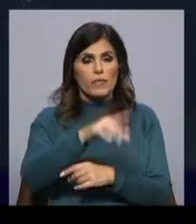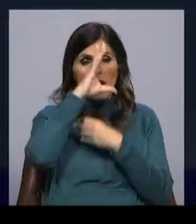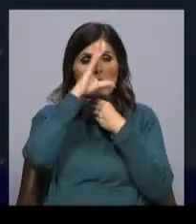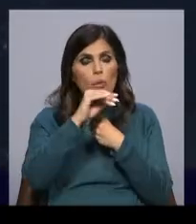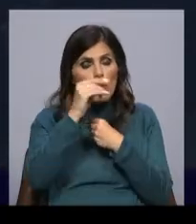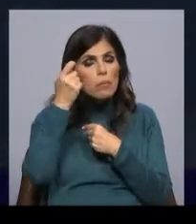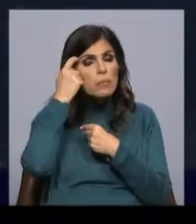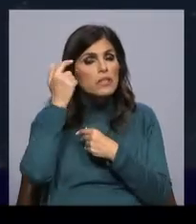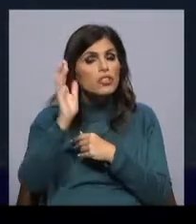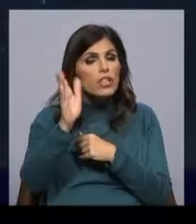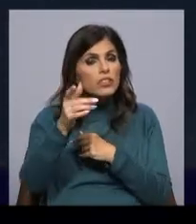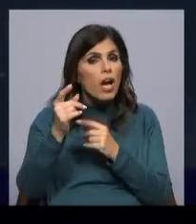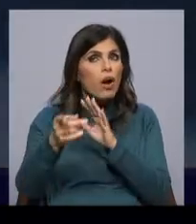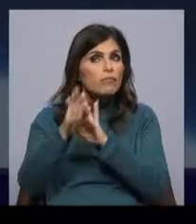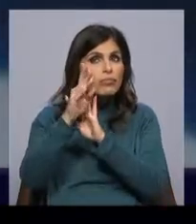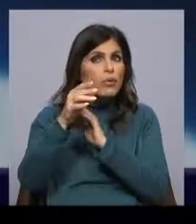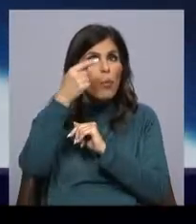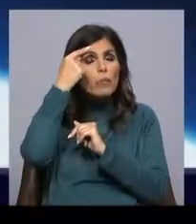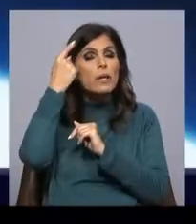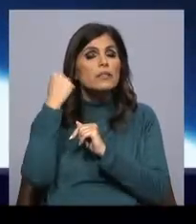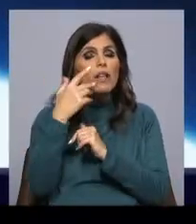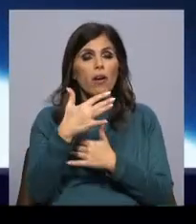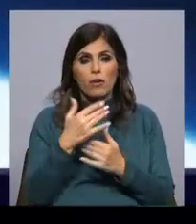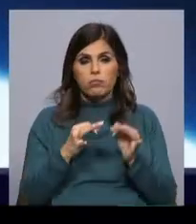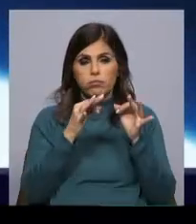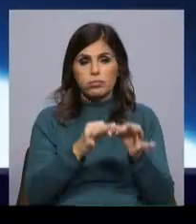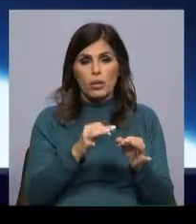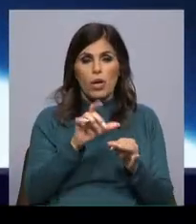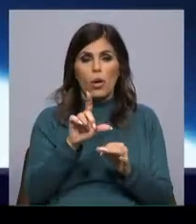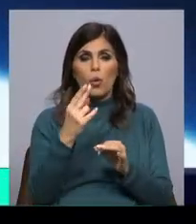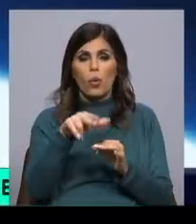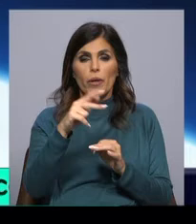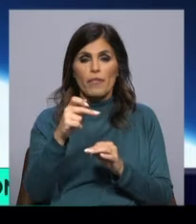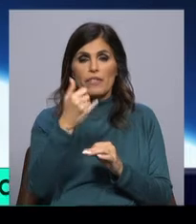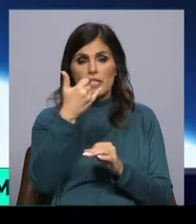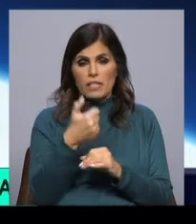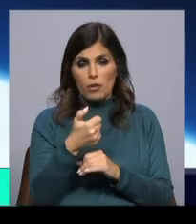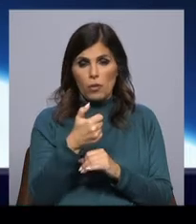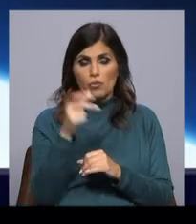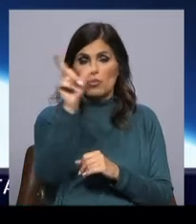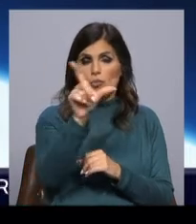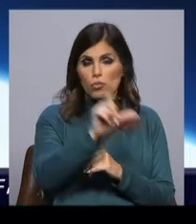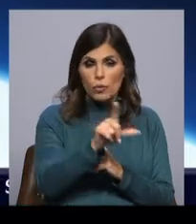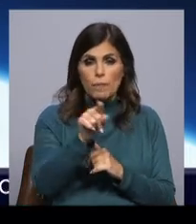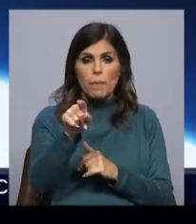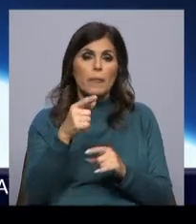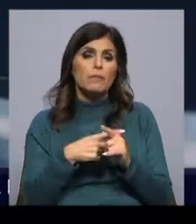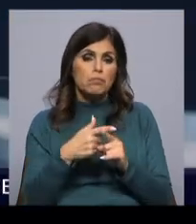deveria ter arrancado no ano passado, mas que está a ser apontada para agora, que é a Luna 25, para julho. E é